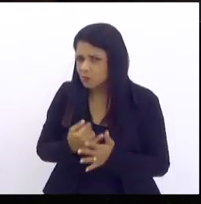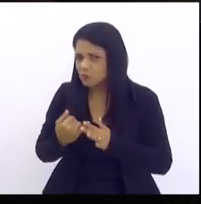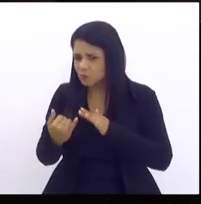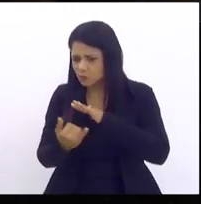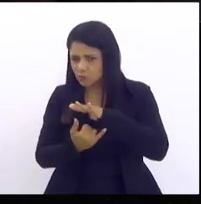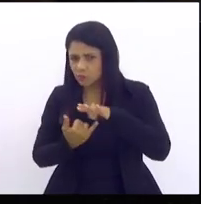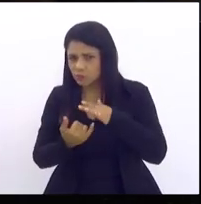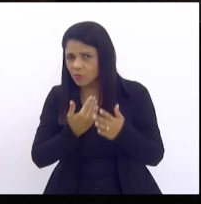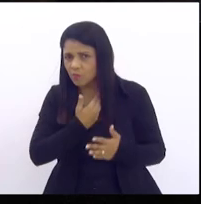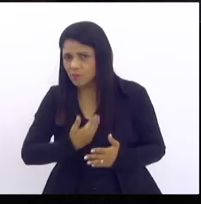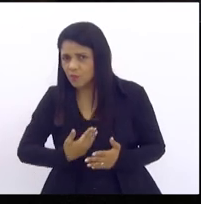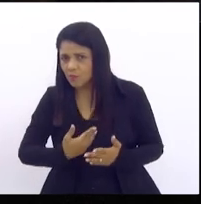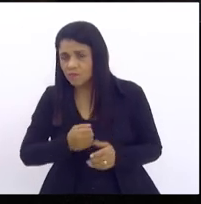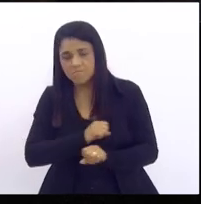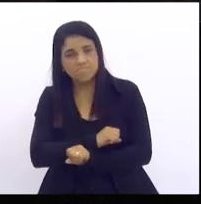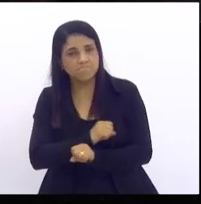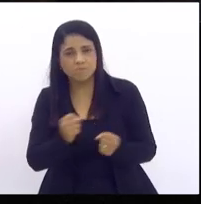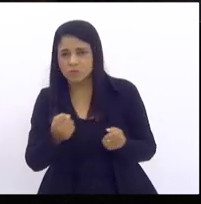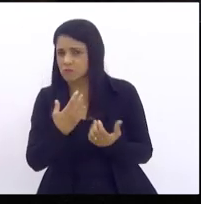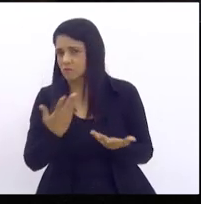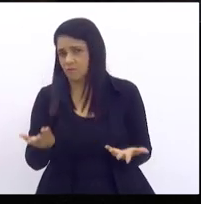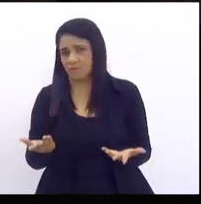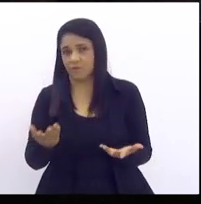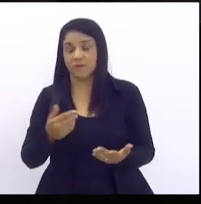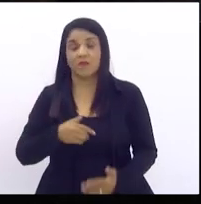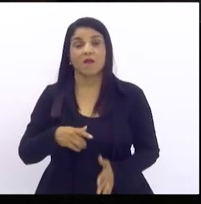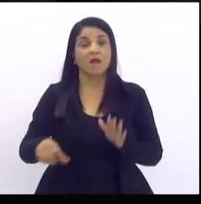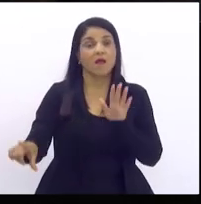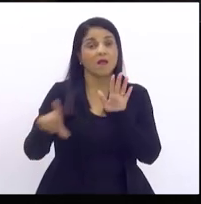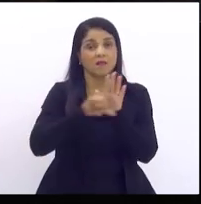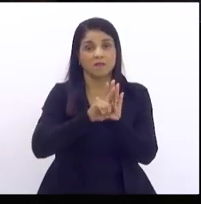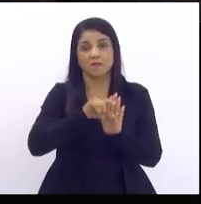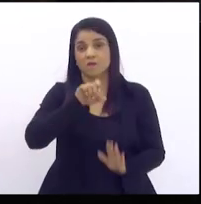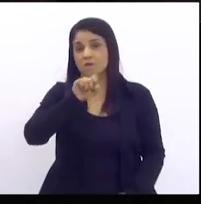aí, a Lei 8.269